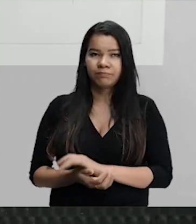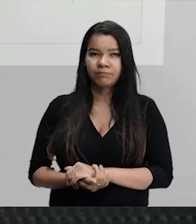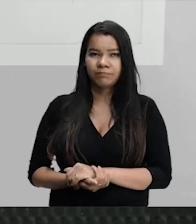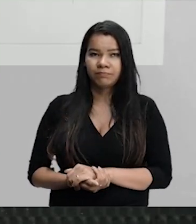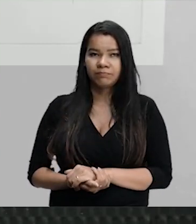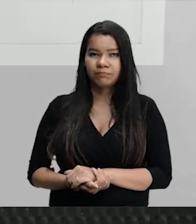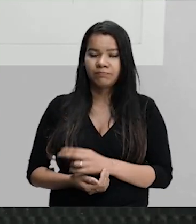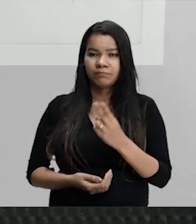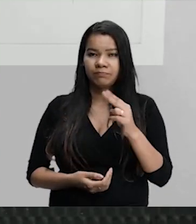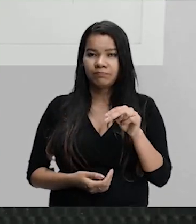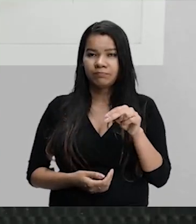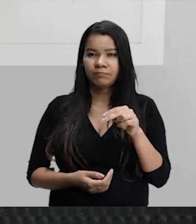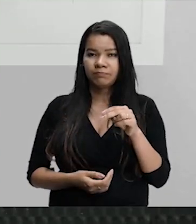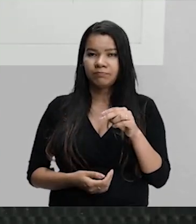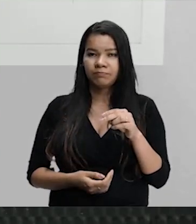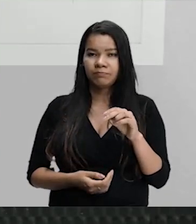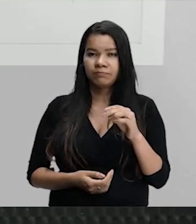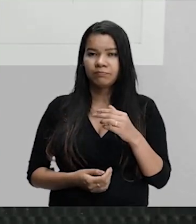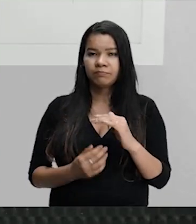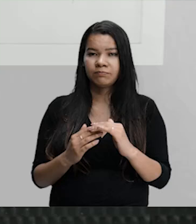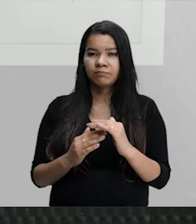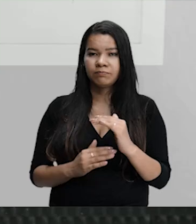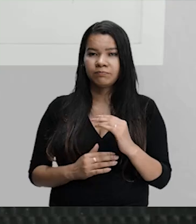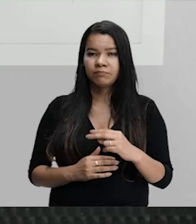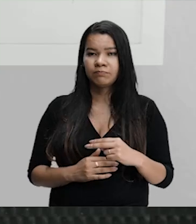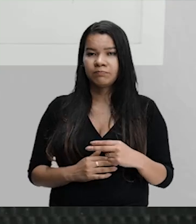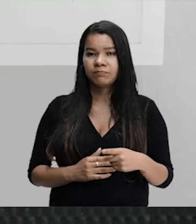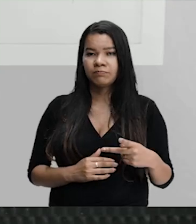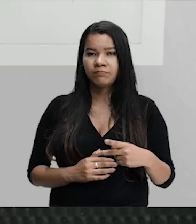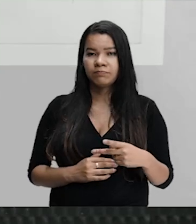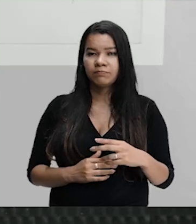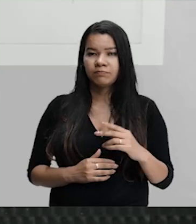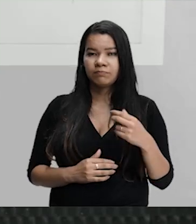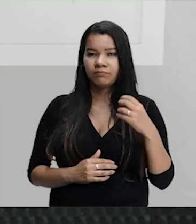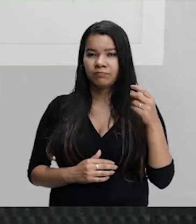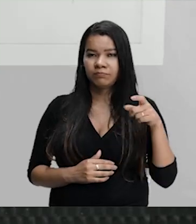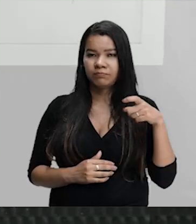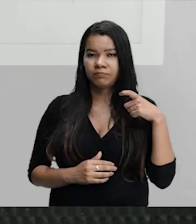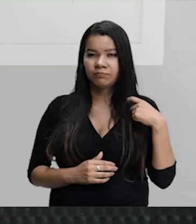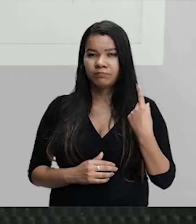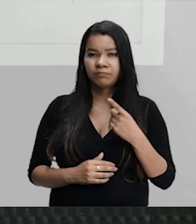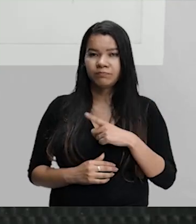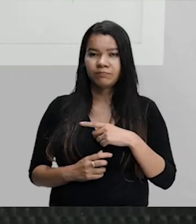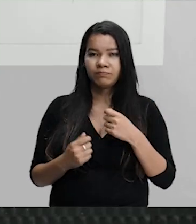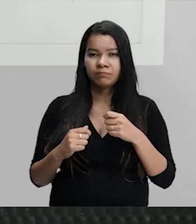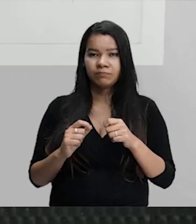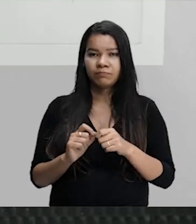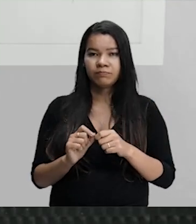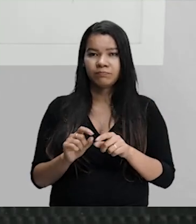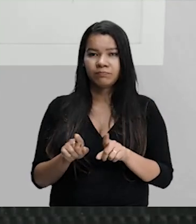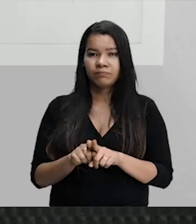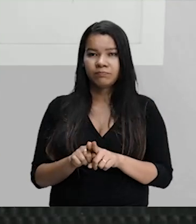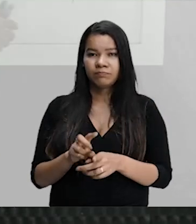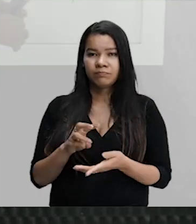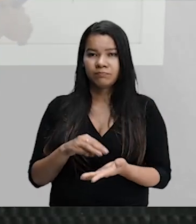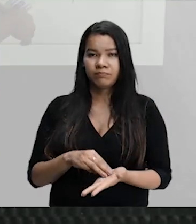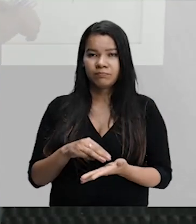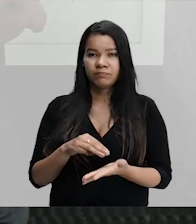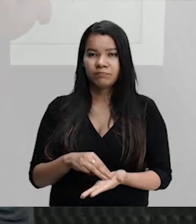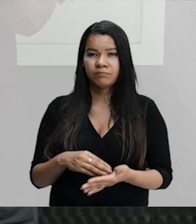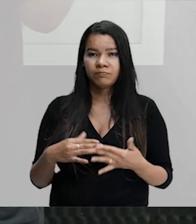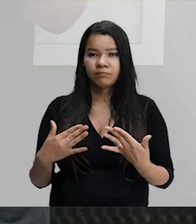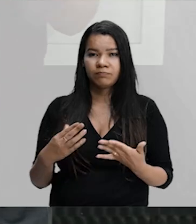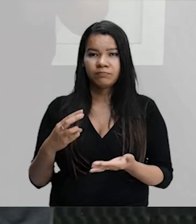n sobre 2 elevado a x, levando em consideração esses períodos de meia-vida, nós podemos fazer para a massa, não é isso? Então, a massa